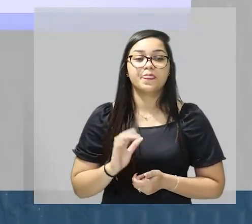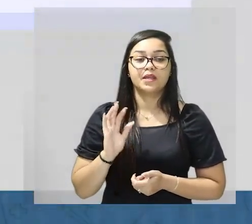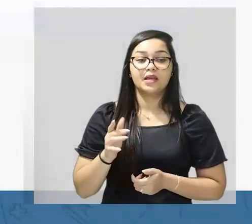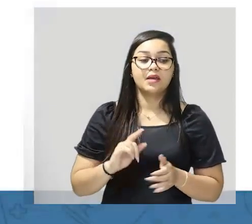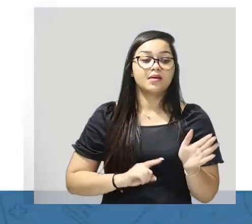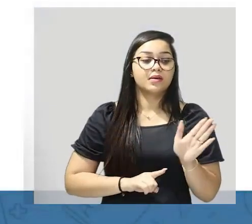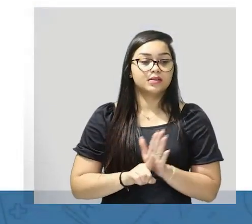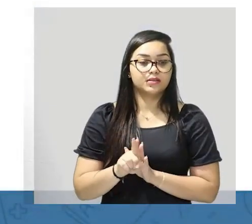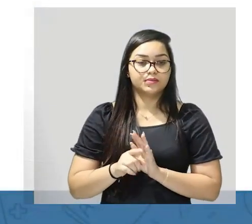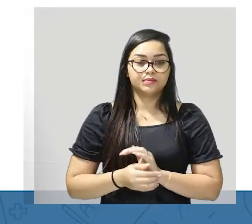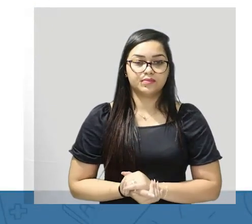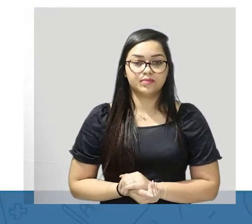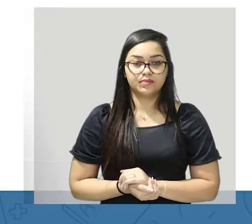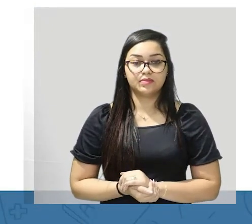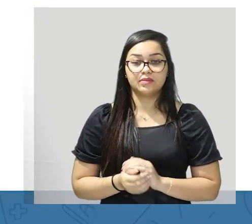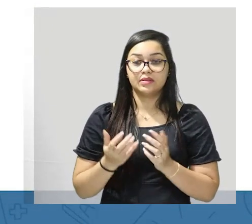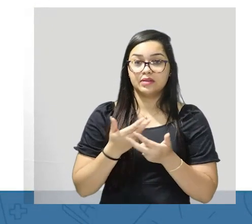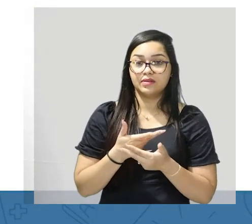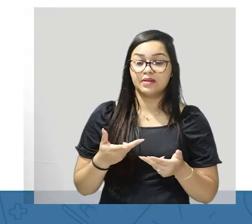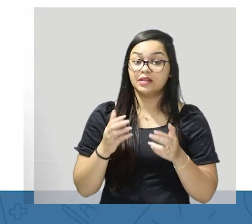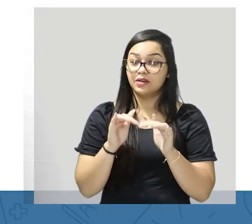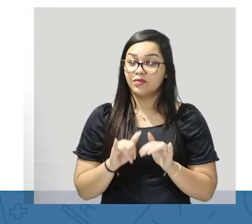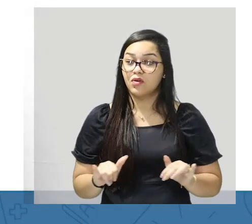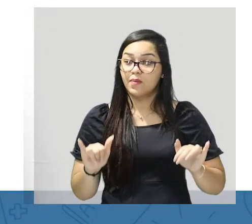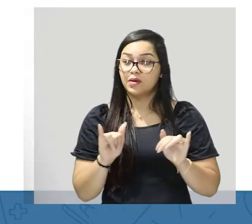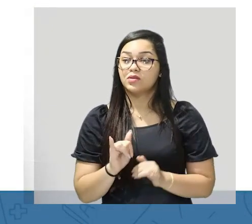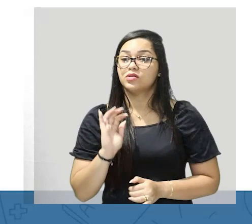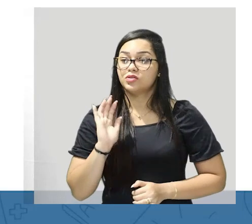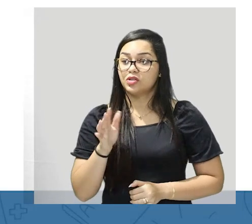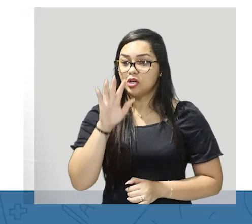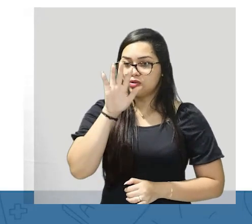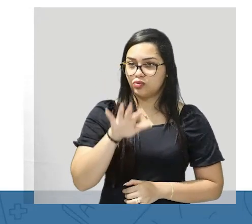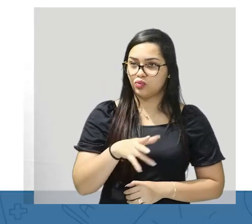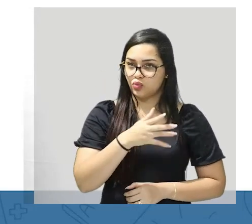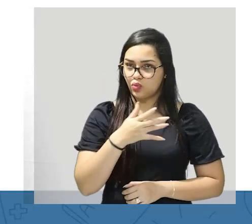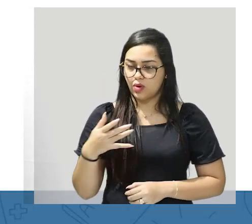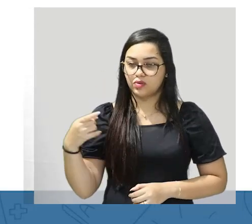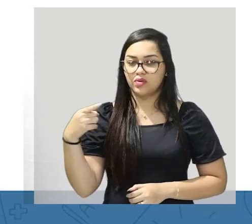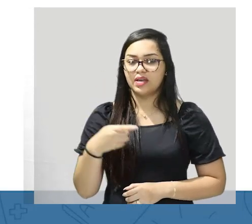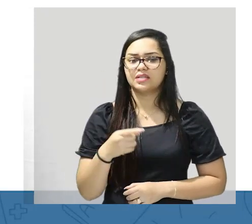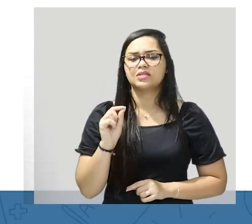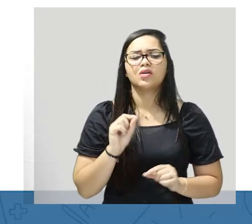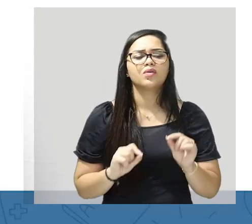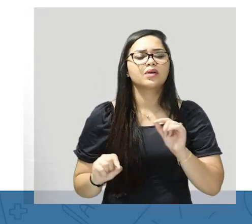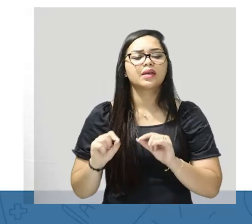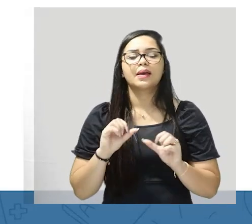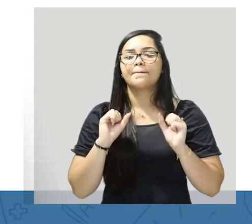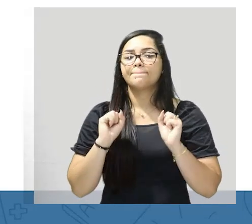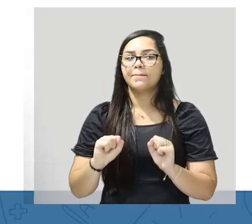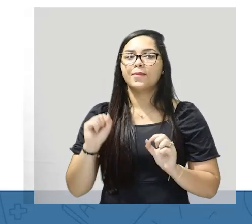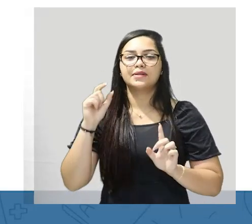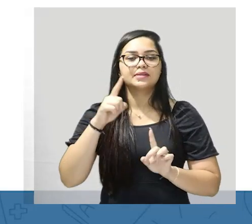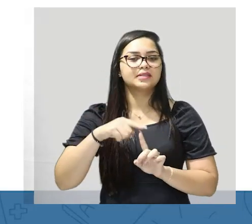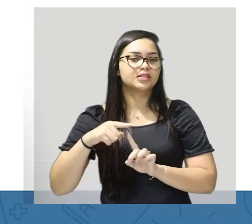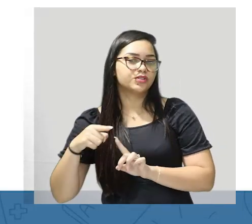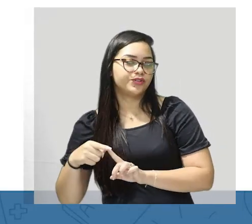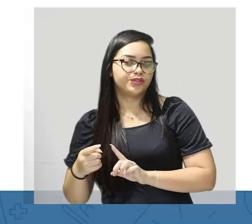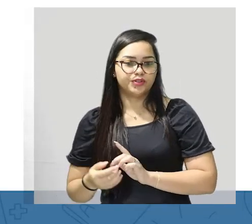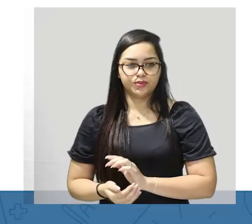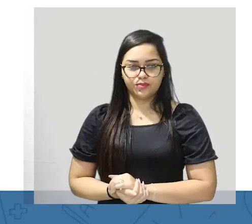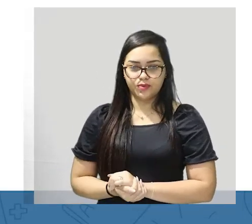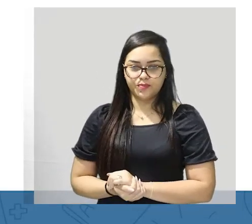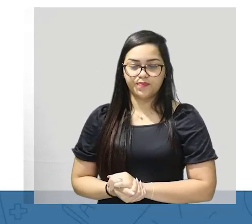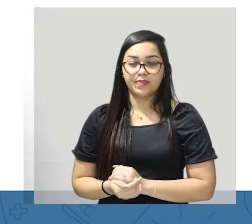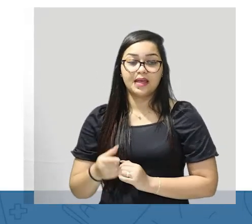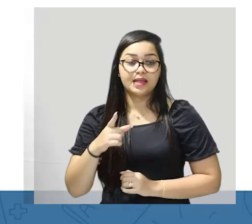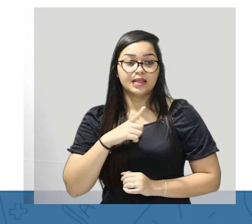da questão. Com base nas informações contidas no quadro, essas amostras podem ser classificadas quanto